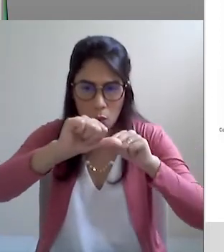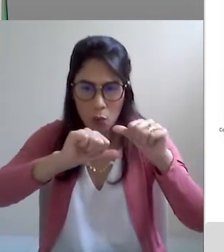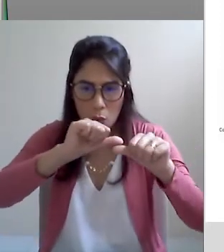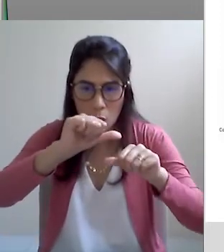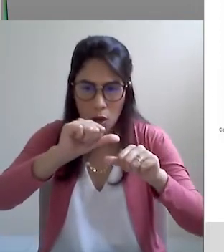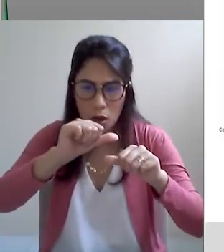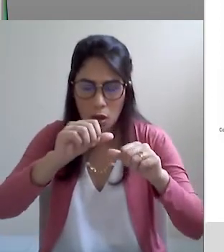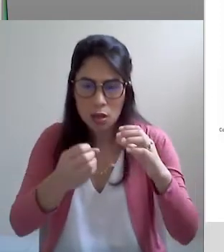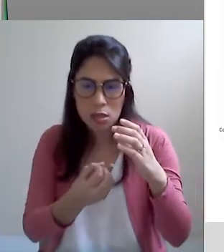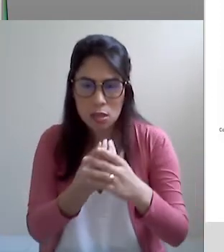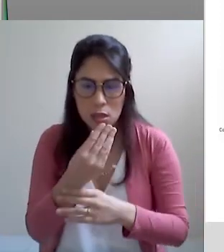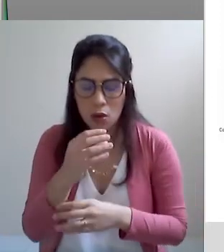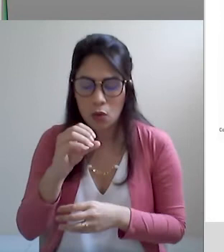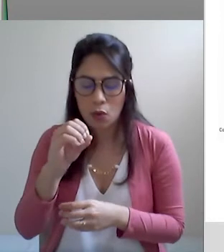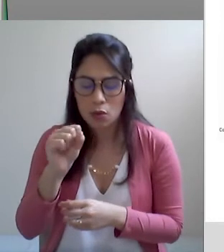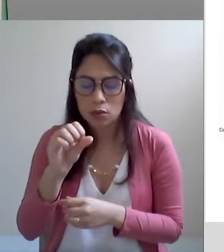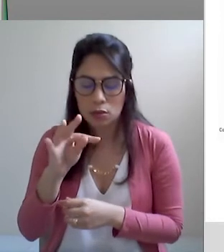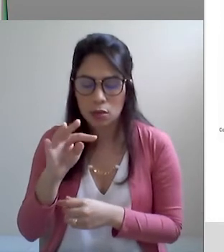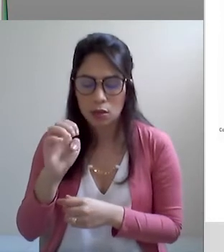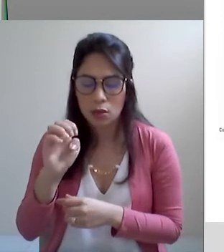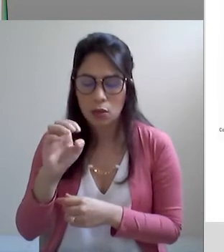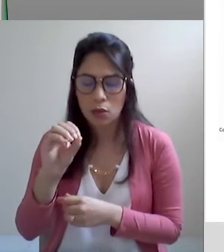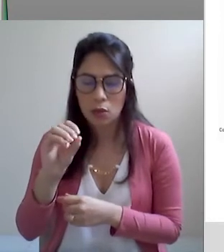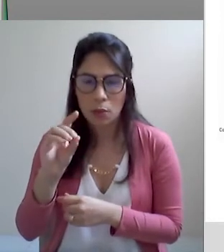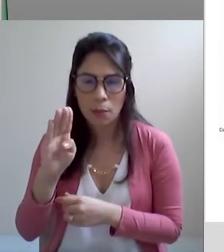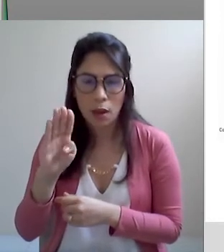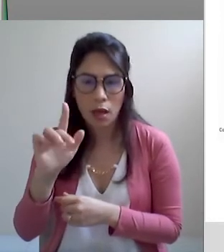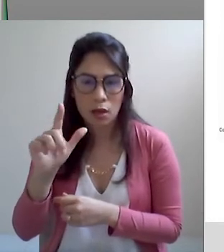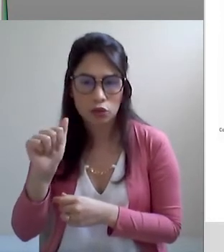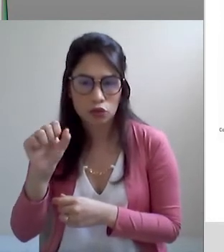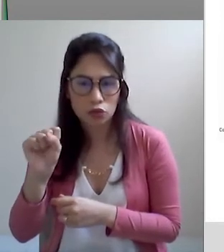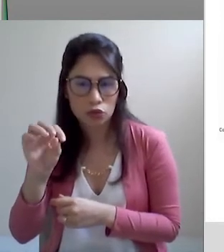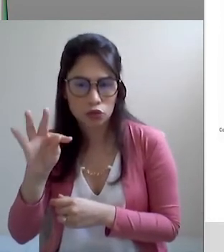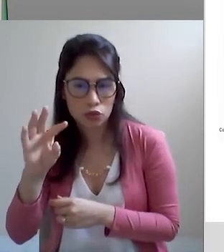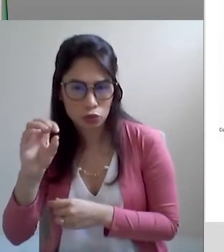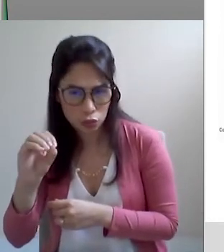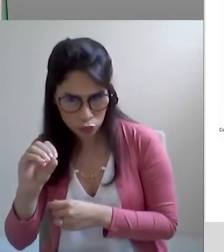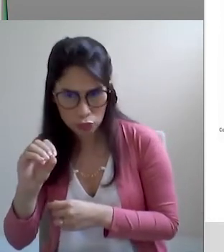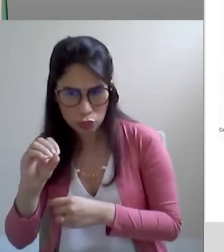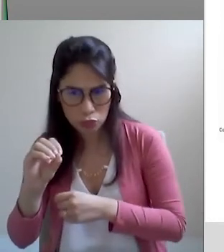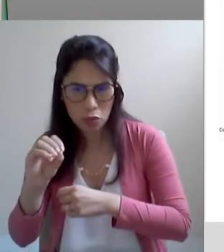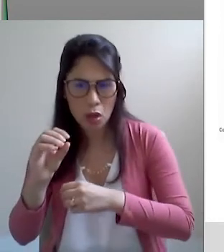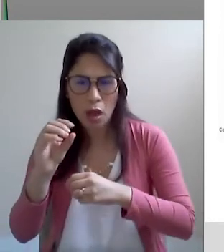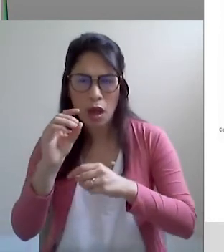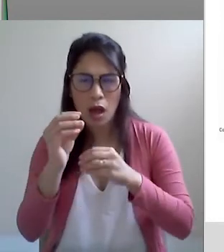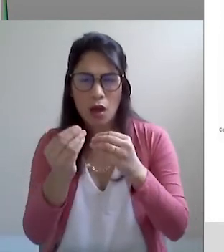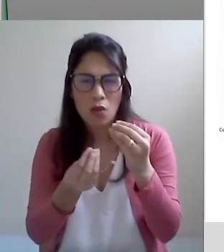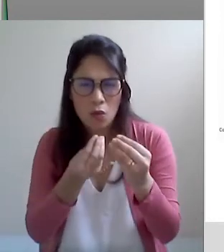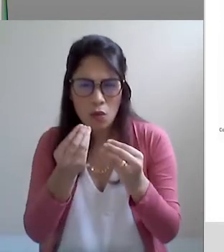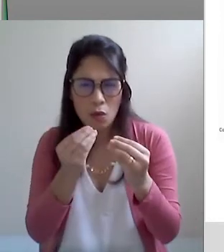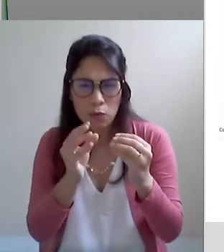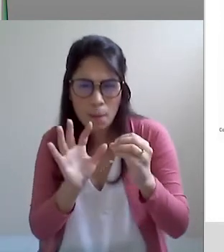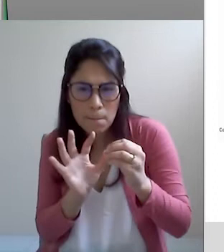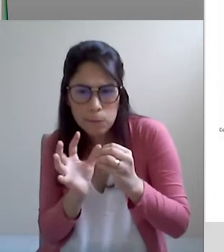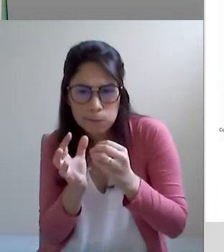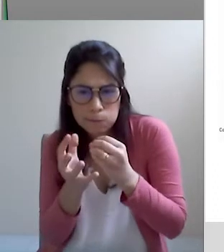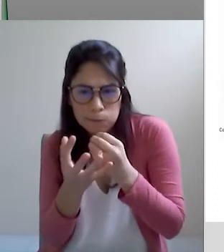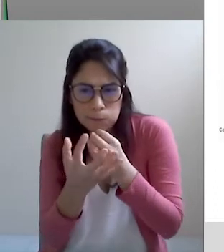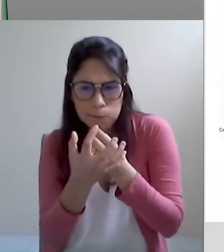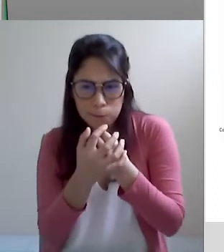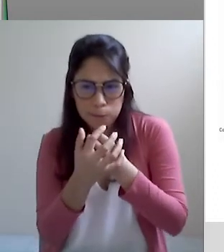osteoprogenitoras, que originarão os osteoblastos e, ao produzirem a matriz óssea,